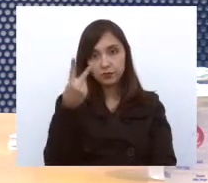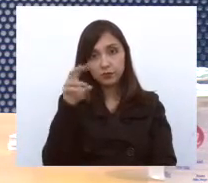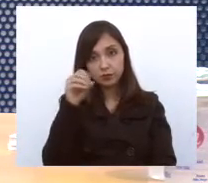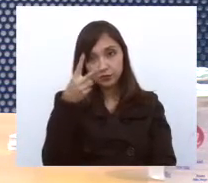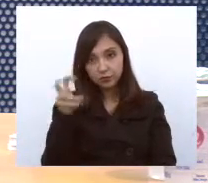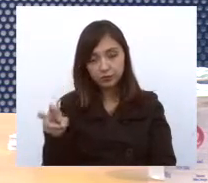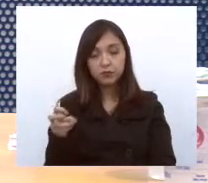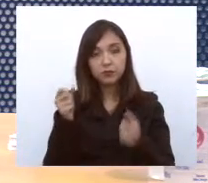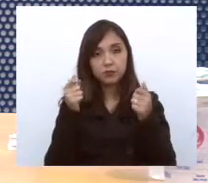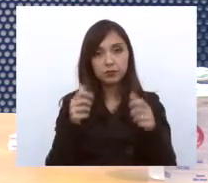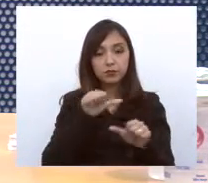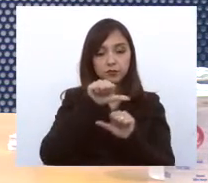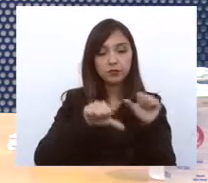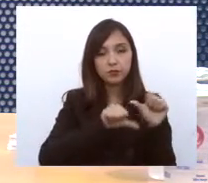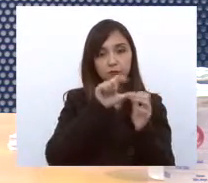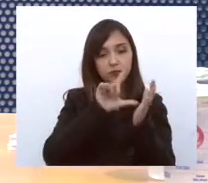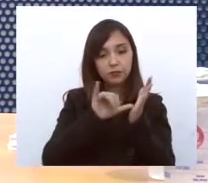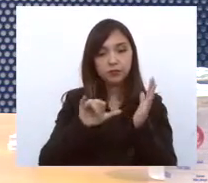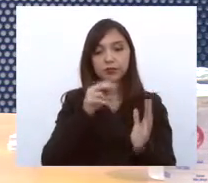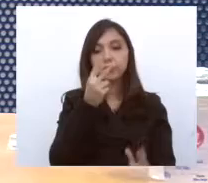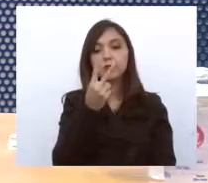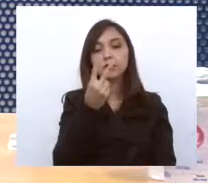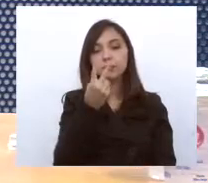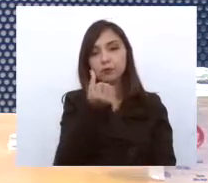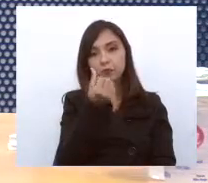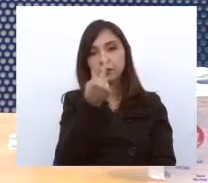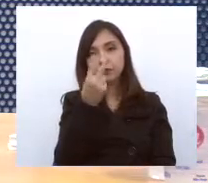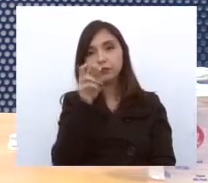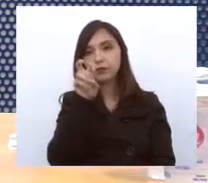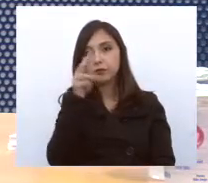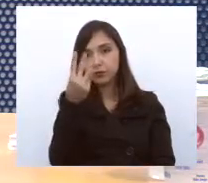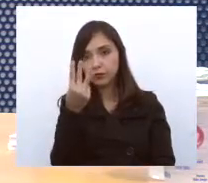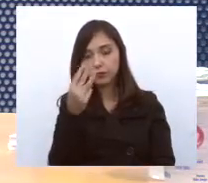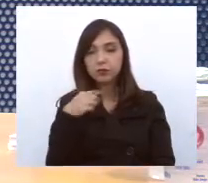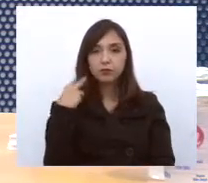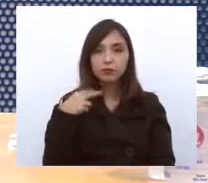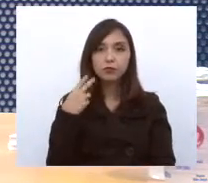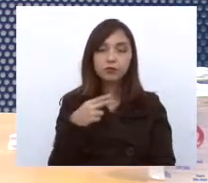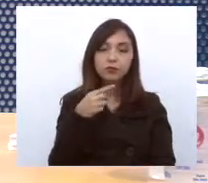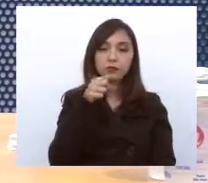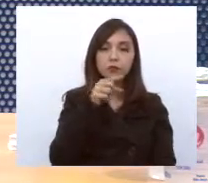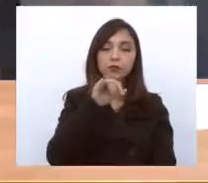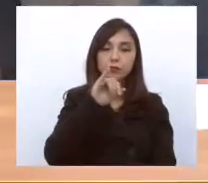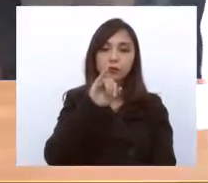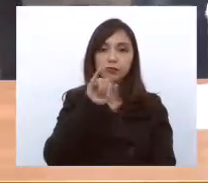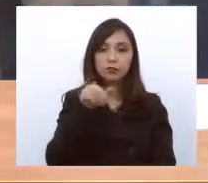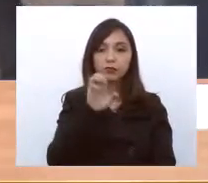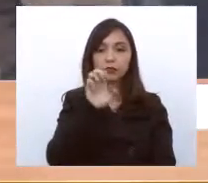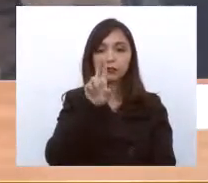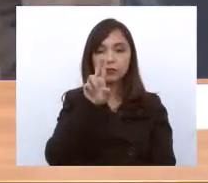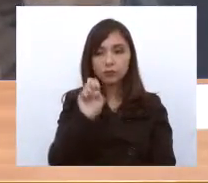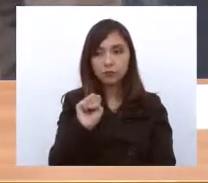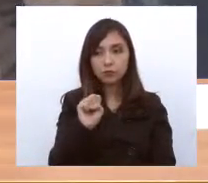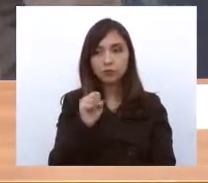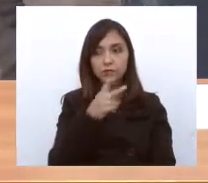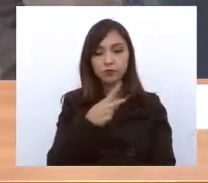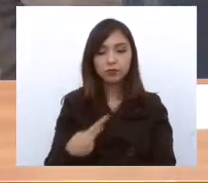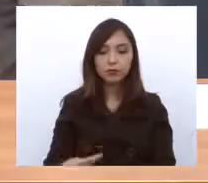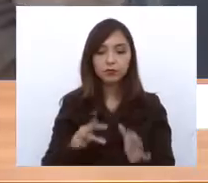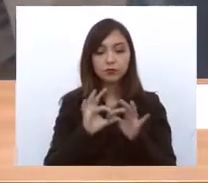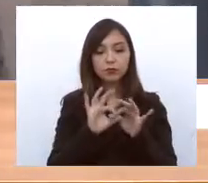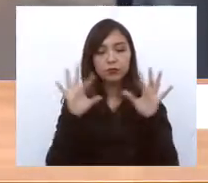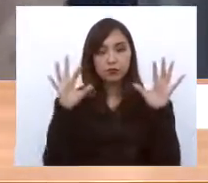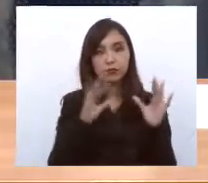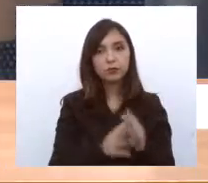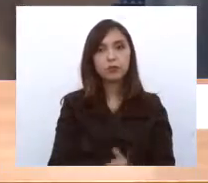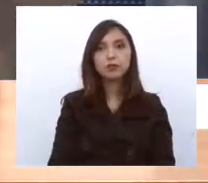4717/2015. Alteração da lei 6253/2007. Autor, vereador professor Jesus. Consulta a casa do presente projeto é objeto de